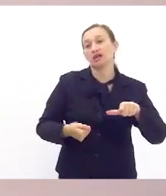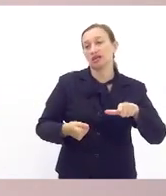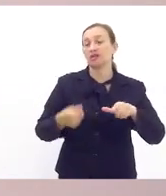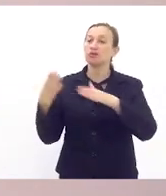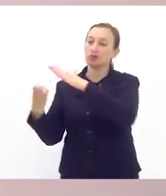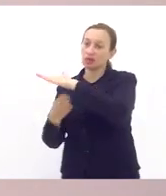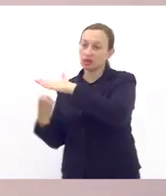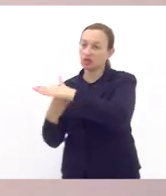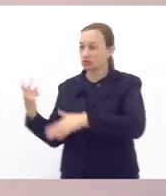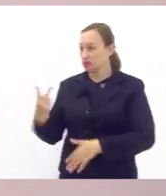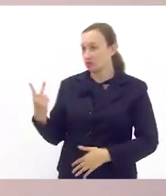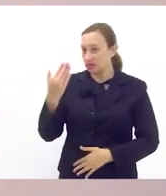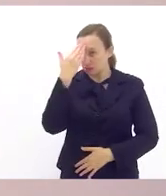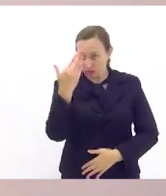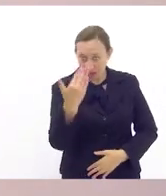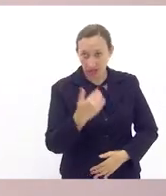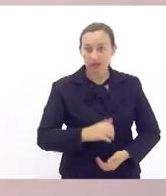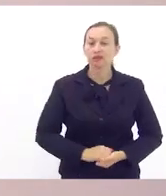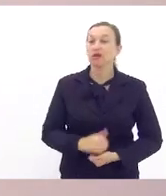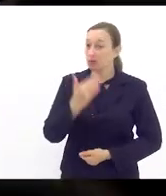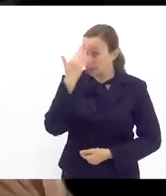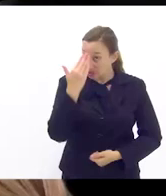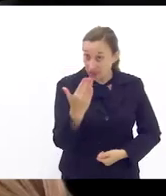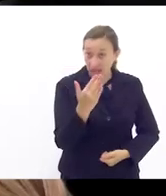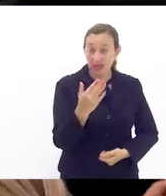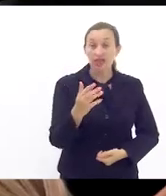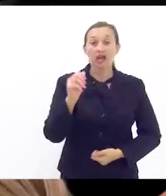para o cliente final obrigada obrigada